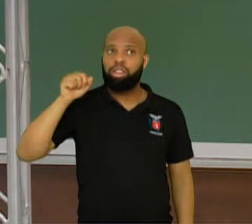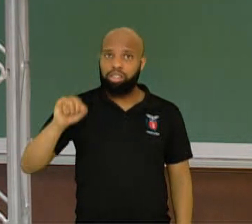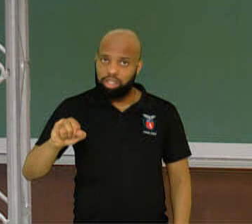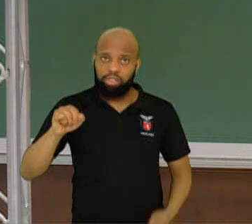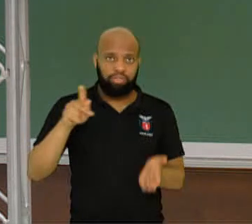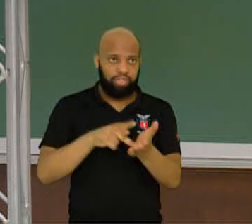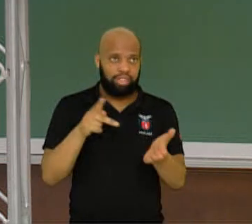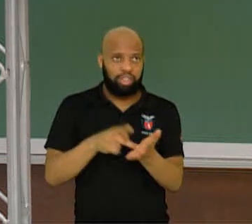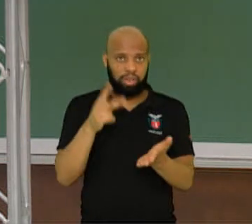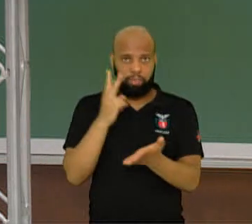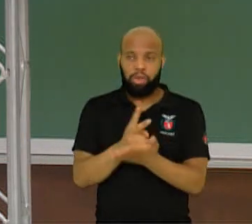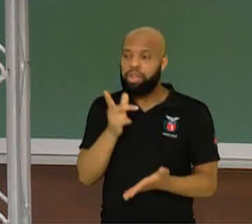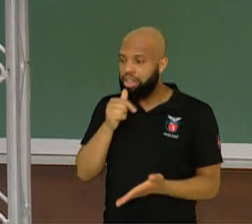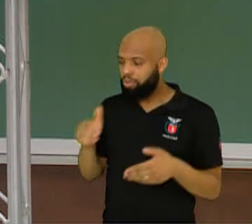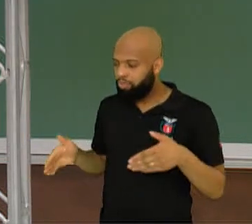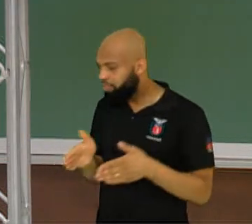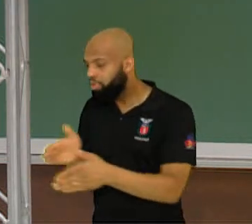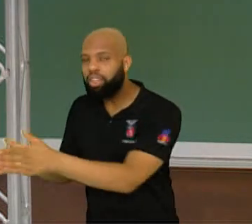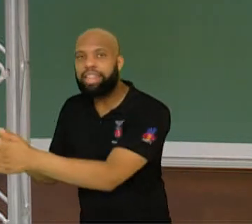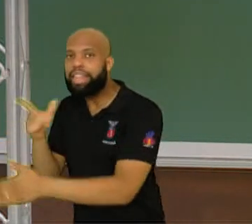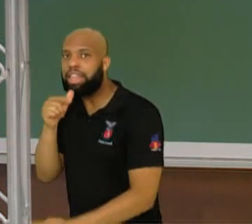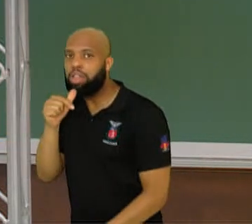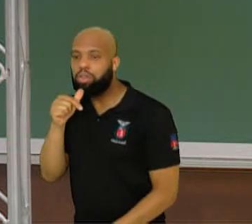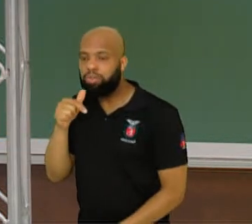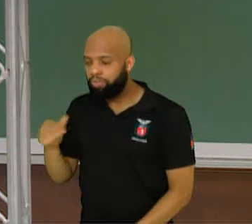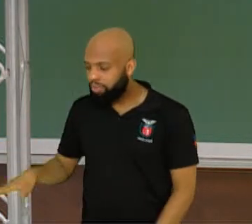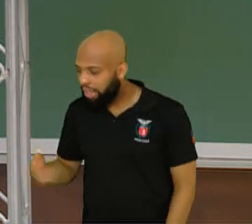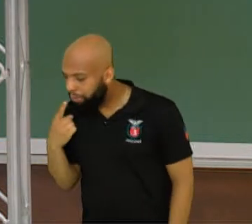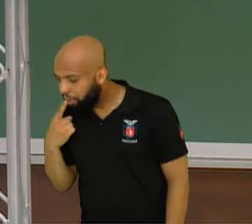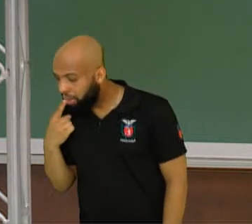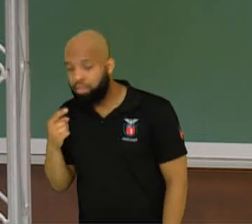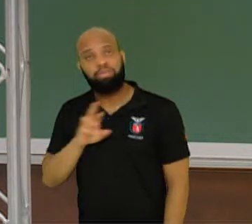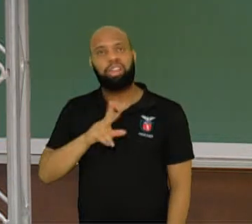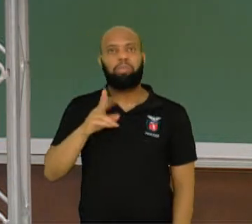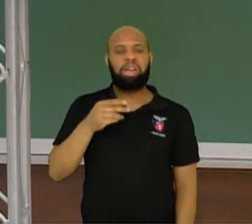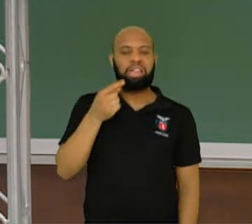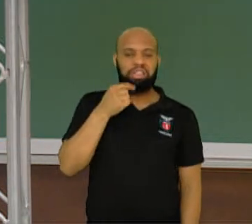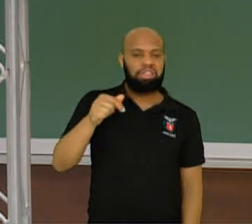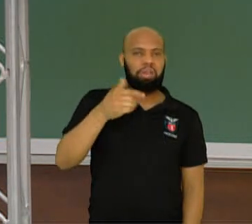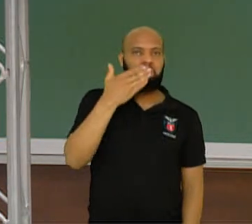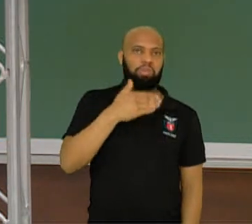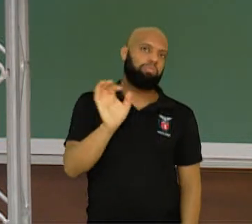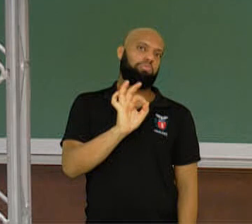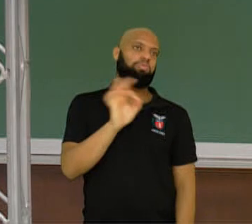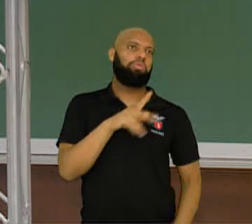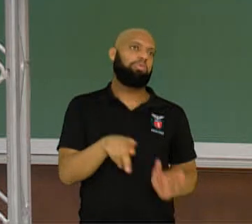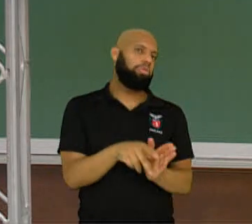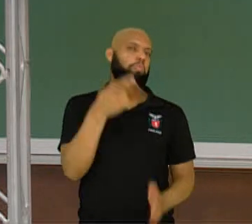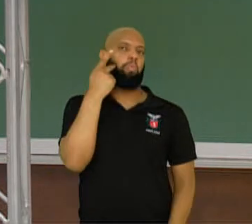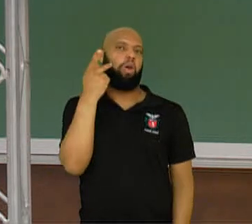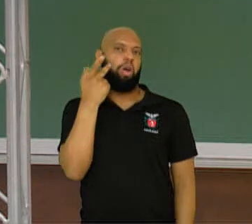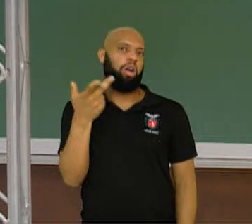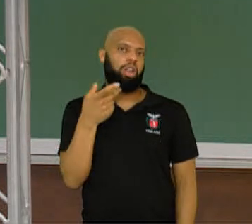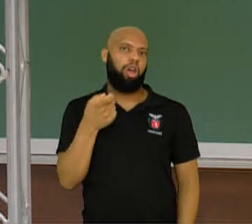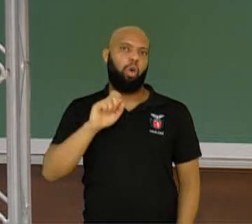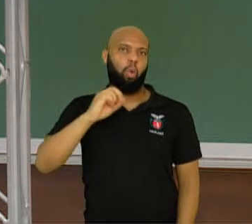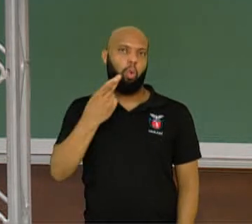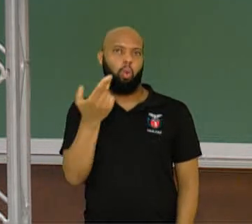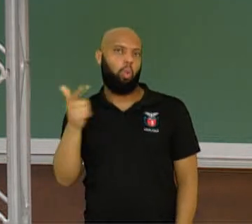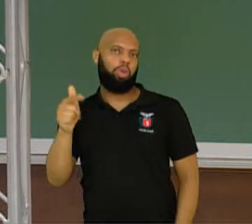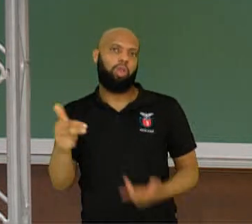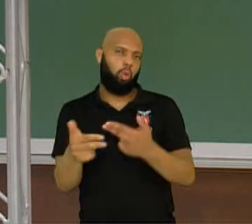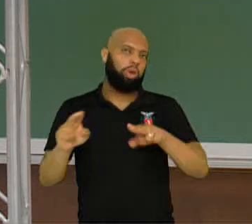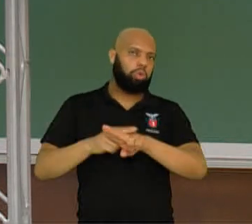mesma coisa com um rio, não vai nem ser salgado e nem doce como uma bala, um pirulito, um